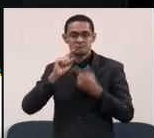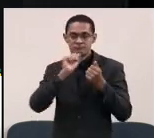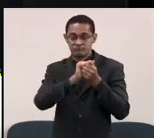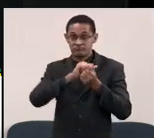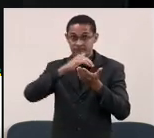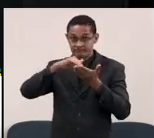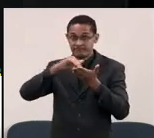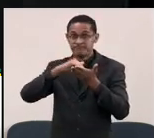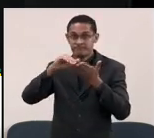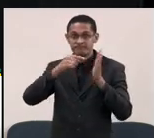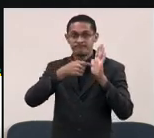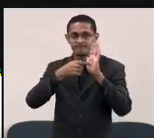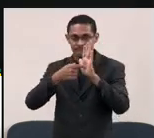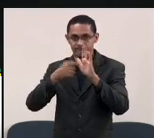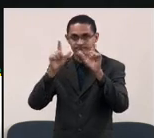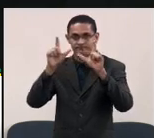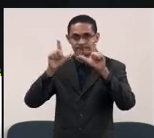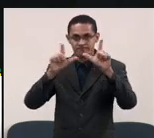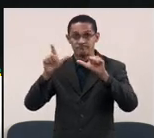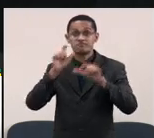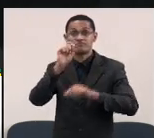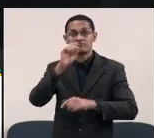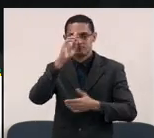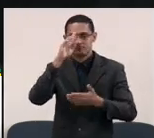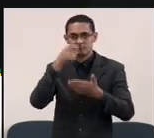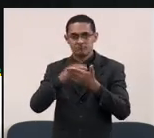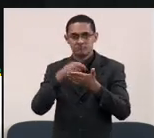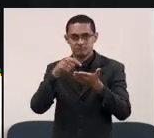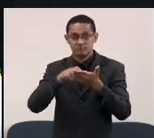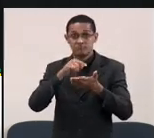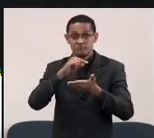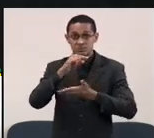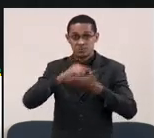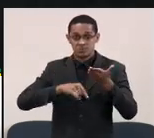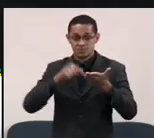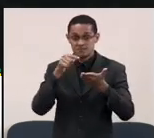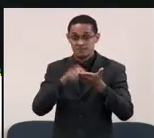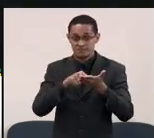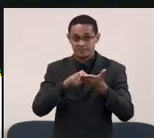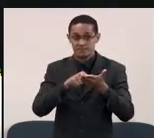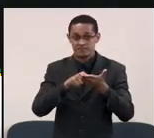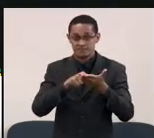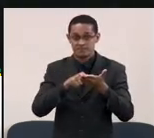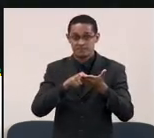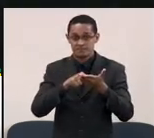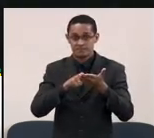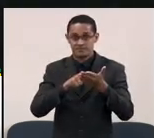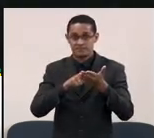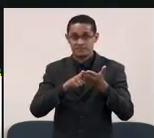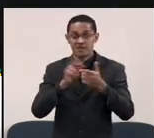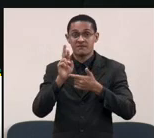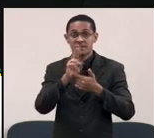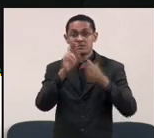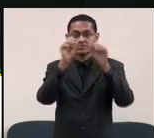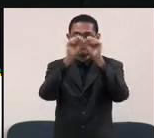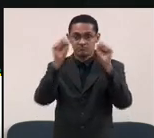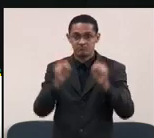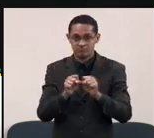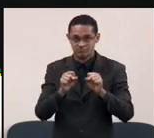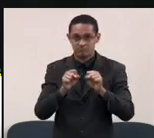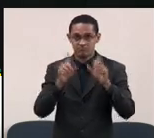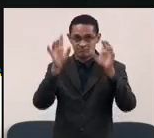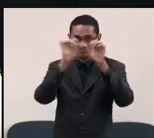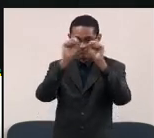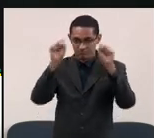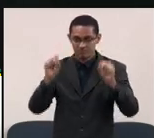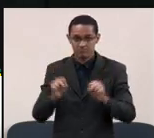secretários sobre a licitação da concessão do sistema de transporte coletivo urbano